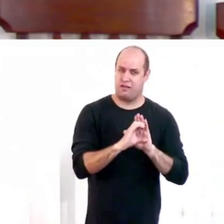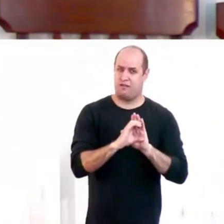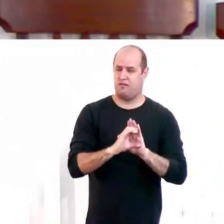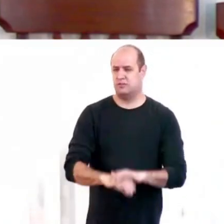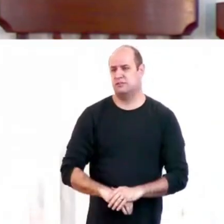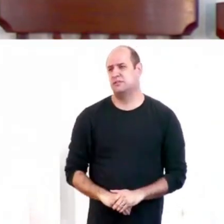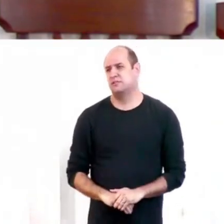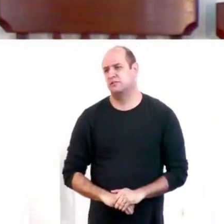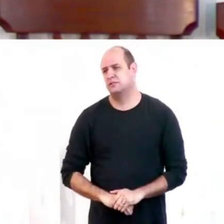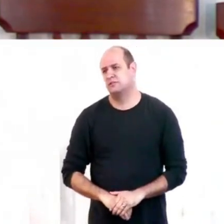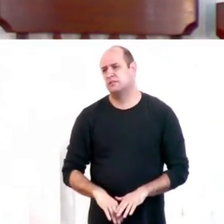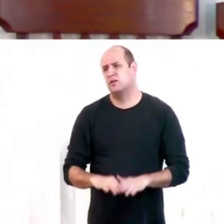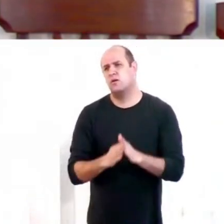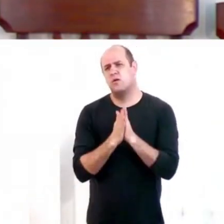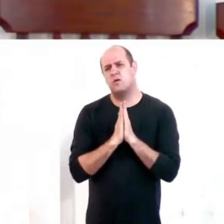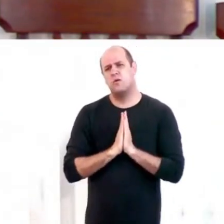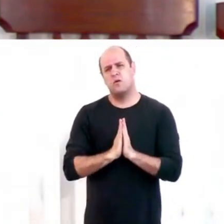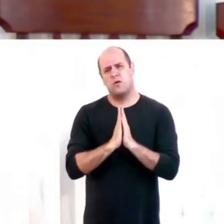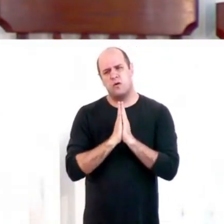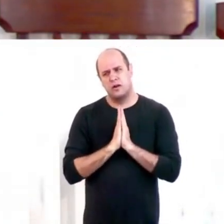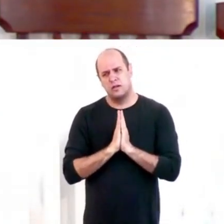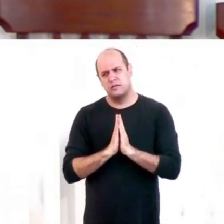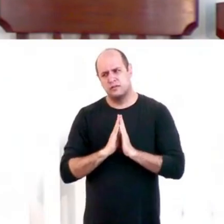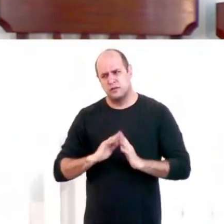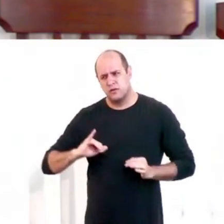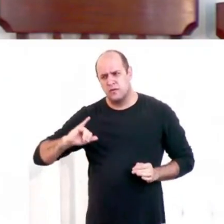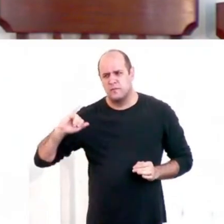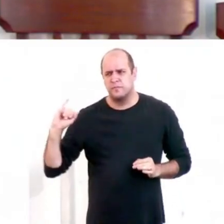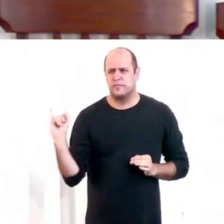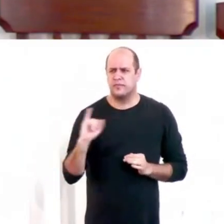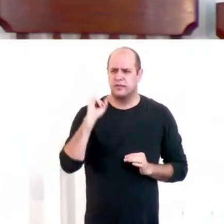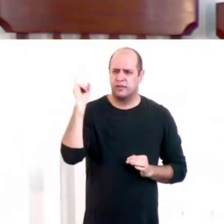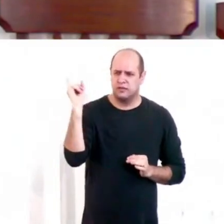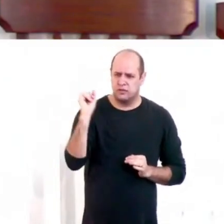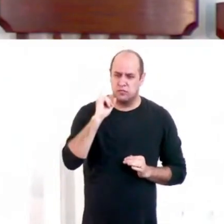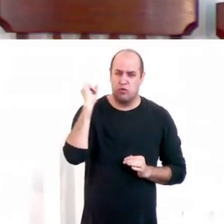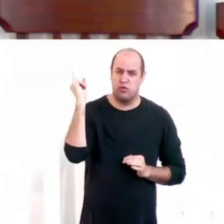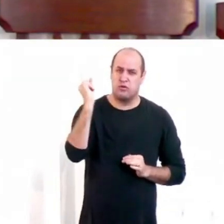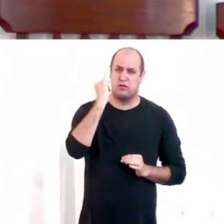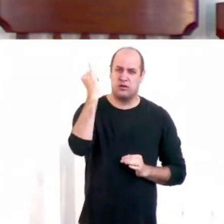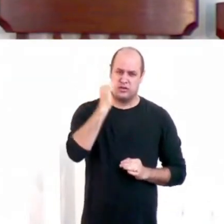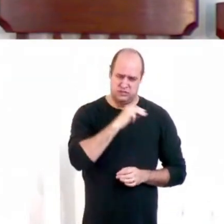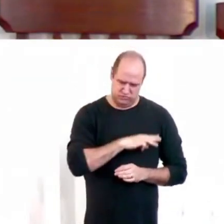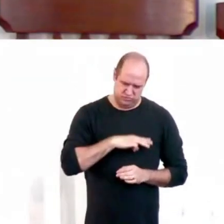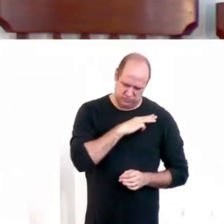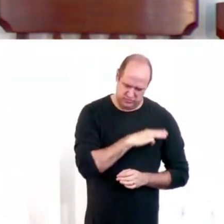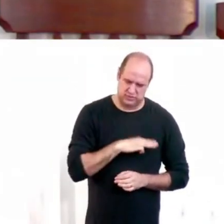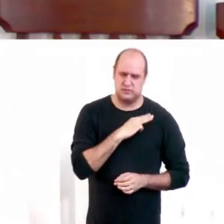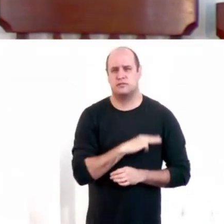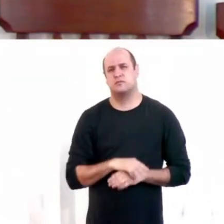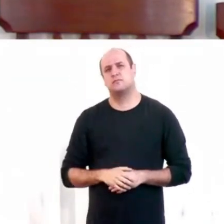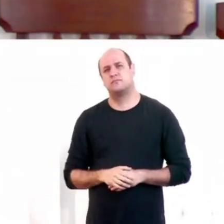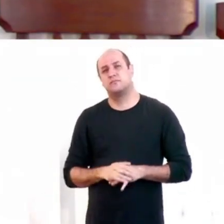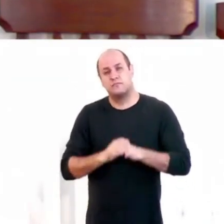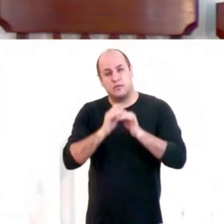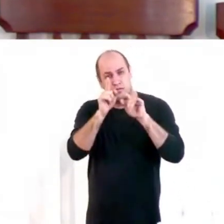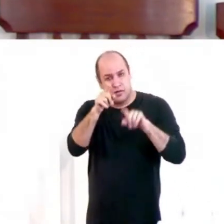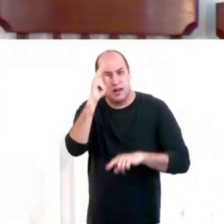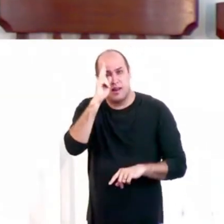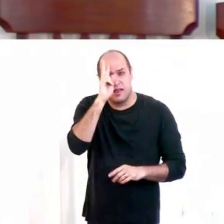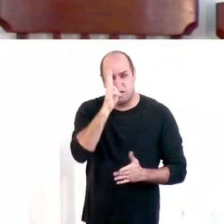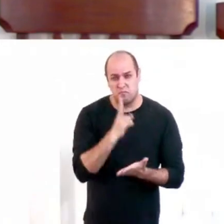A oração é muito importante para a obra missionária e eu queria que você nunca esquecesse